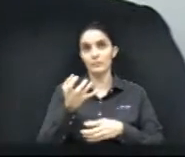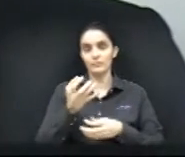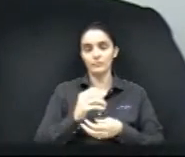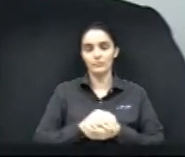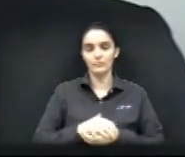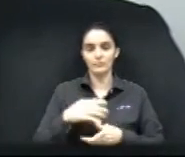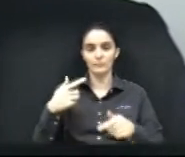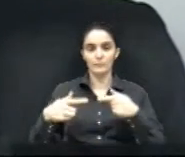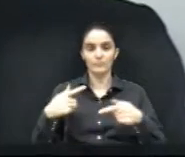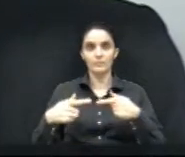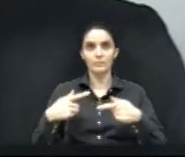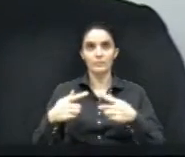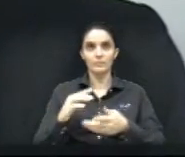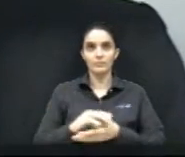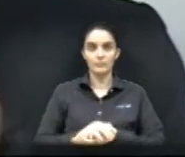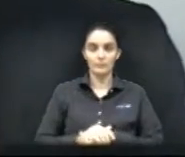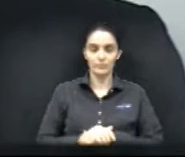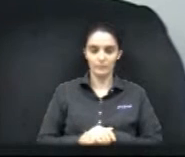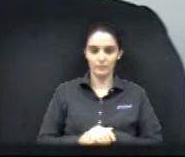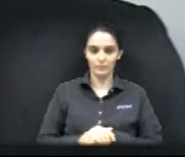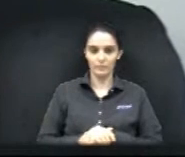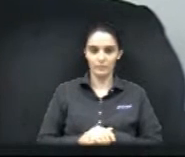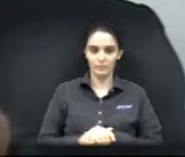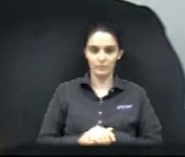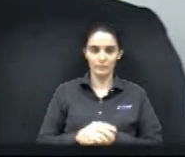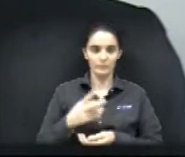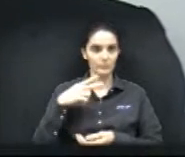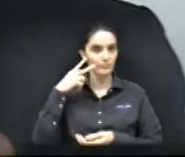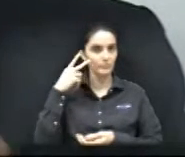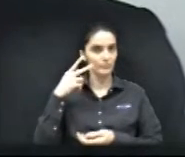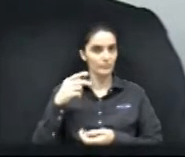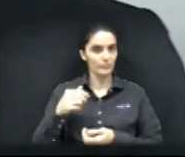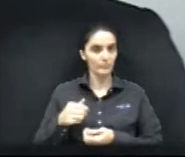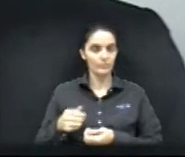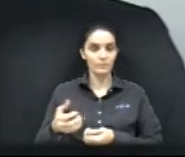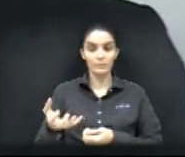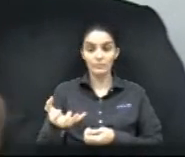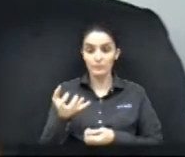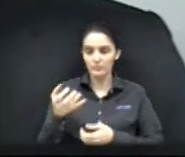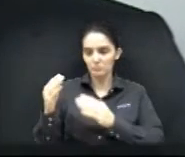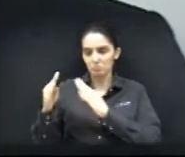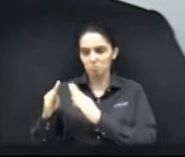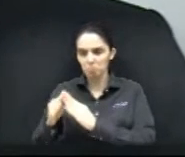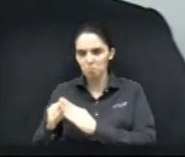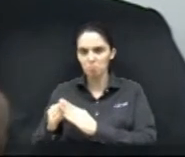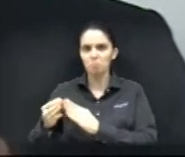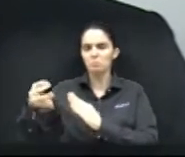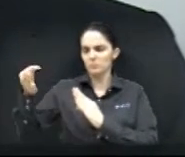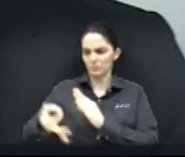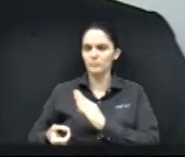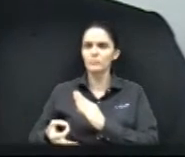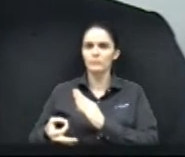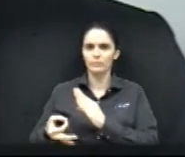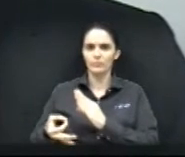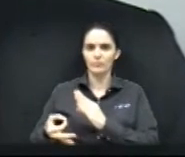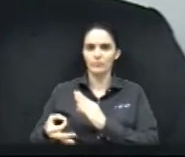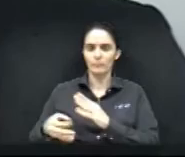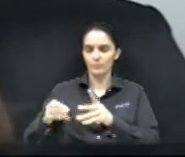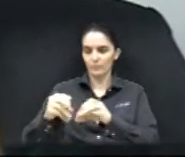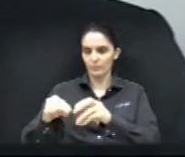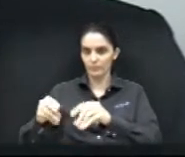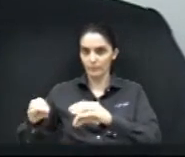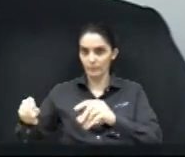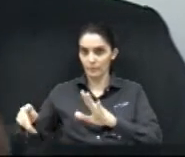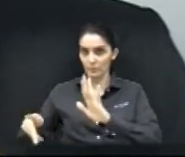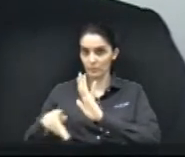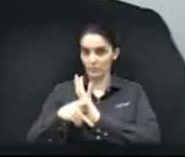desse nível, para dizer que nós defendemos que as pessoas têm o direito de morar e morar com dignidade. Aquela terra que lá está é